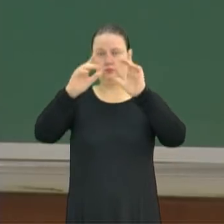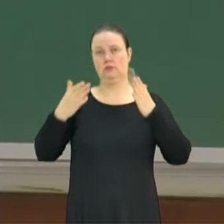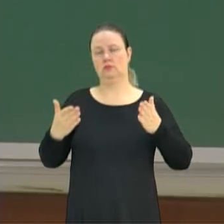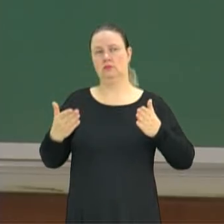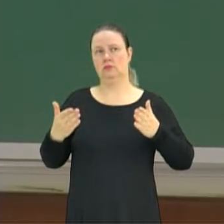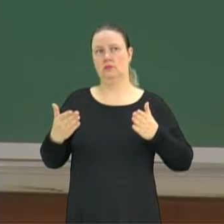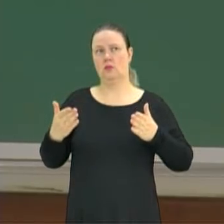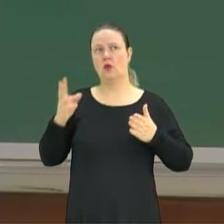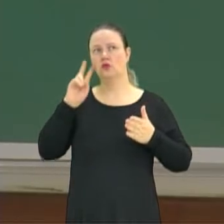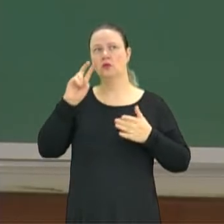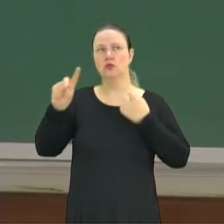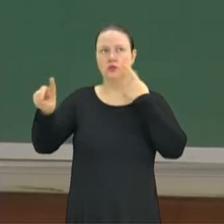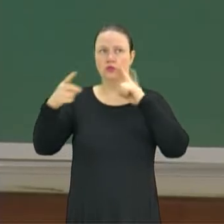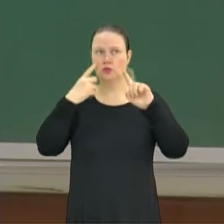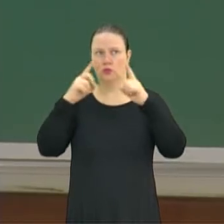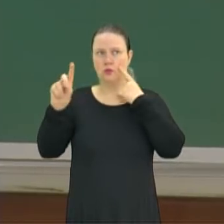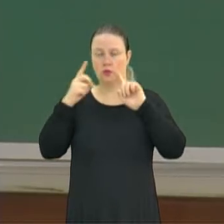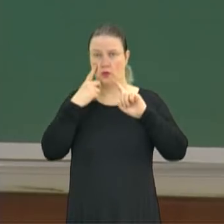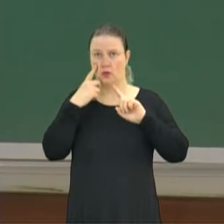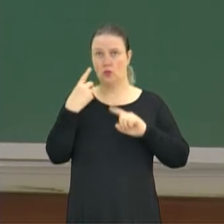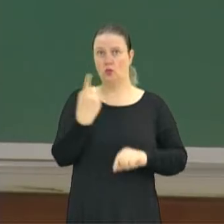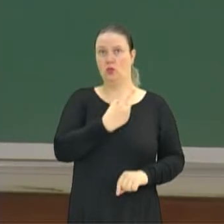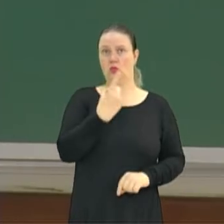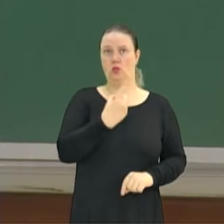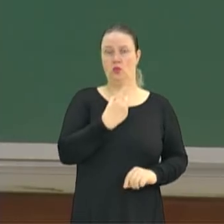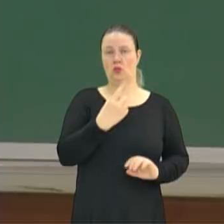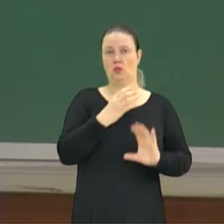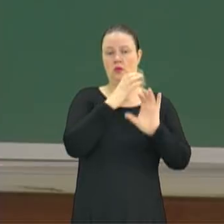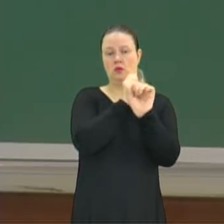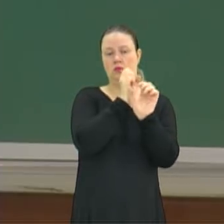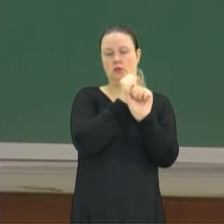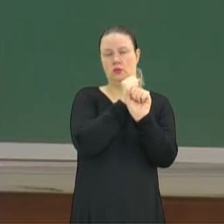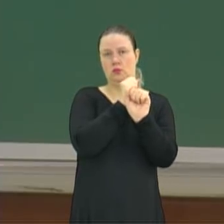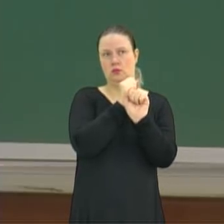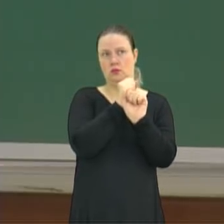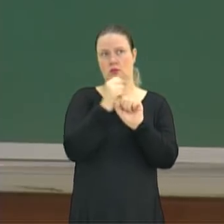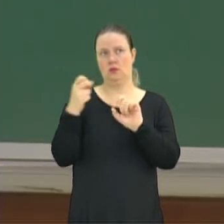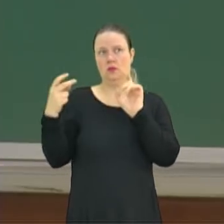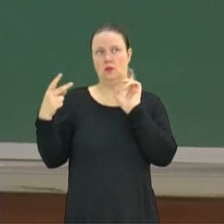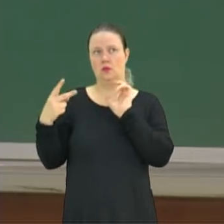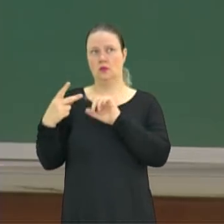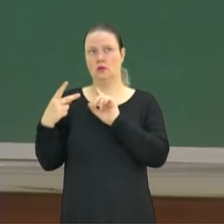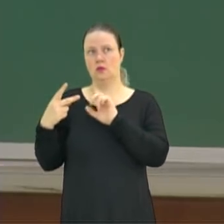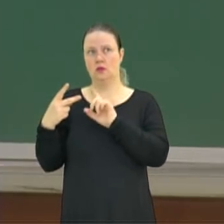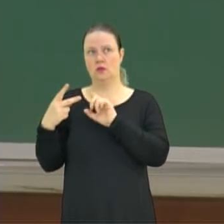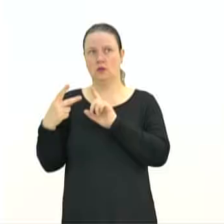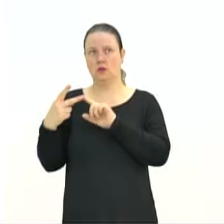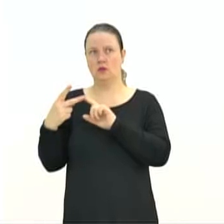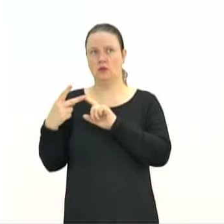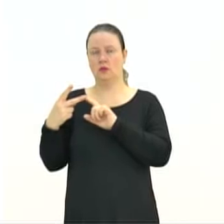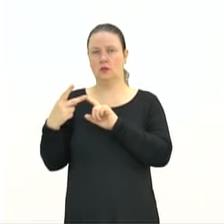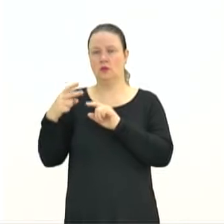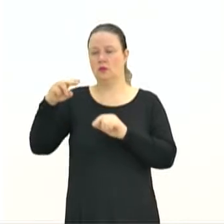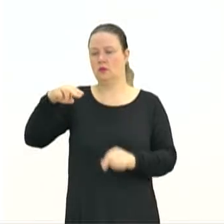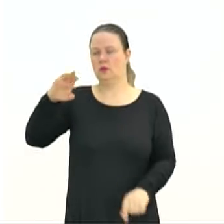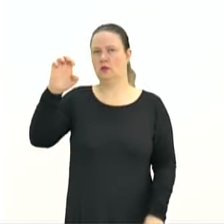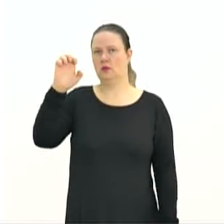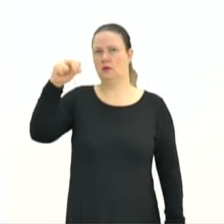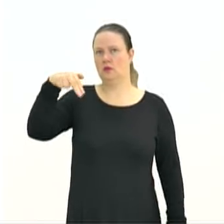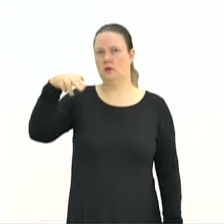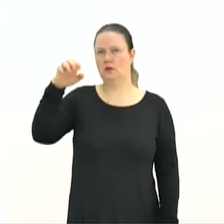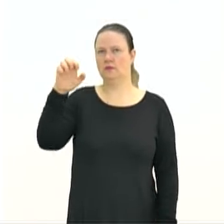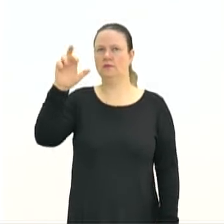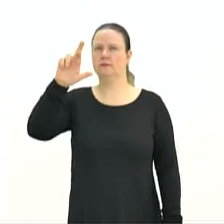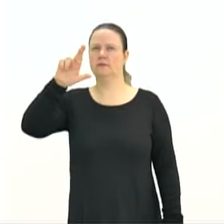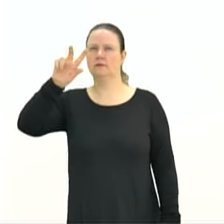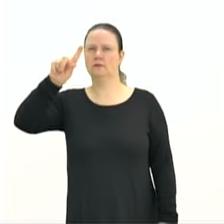cobras. Então, a gente já descobriu que essa aqui é numérica. E essa aqui? Se essa aqui é numérica, gente, essa aqui vai ser a de energia, ó, porque a energia, lembra que